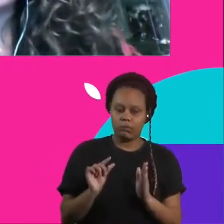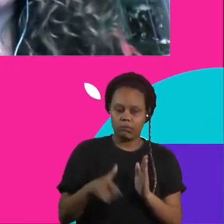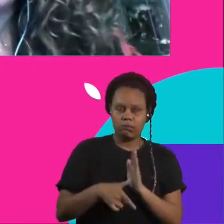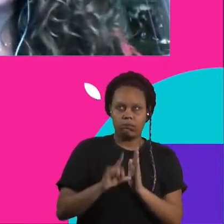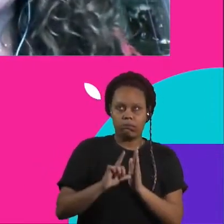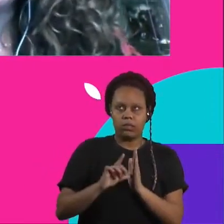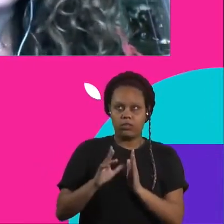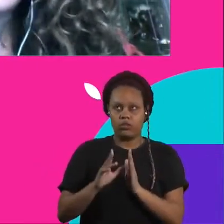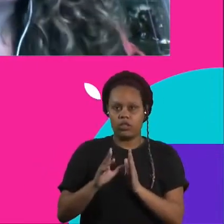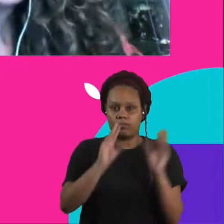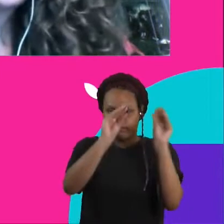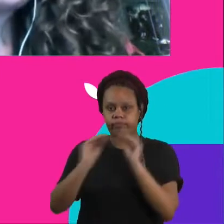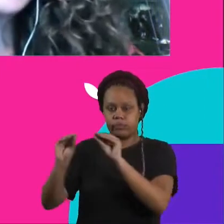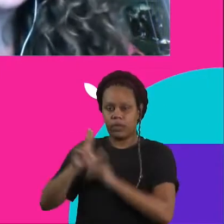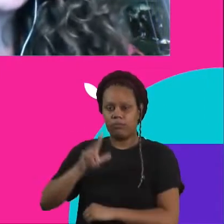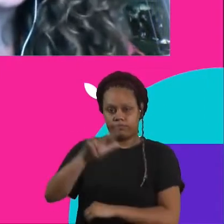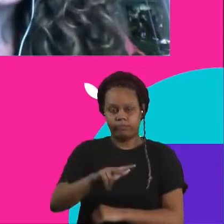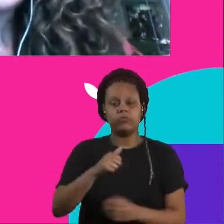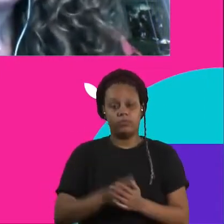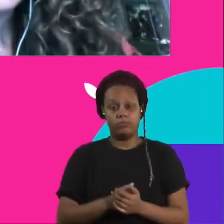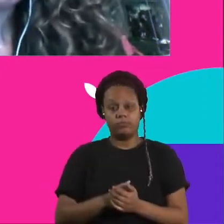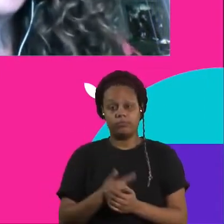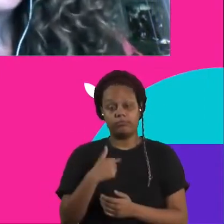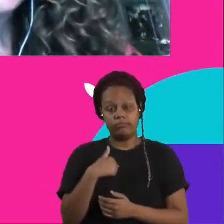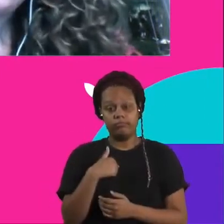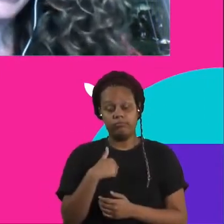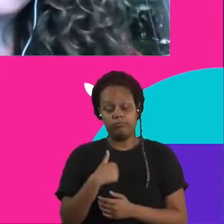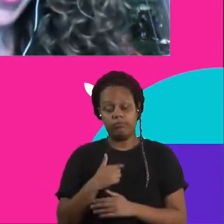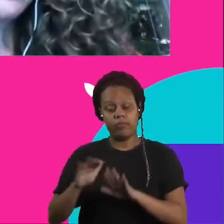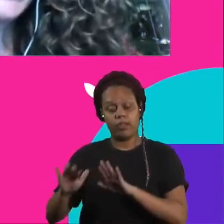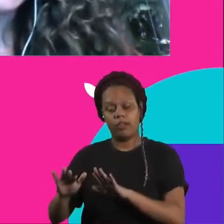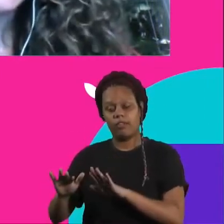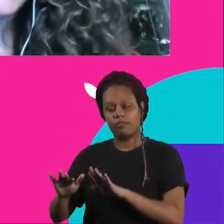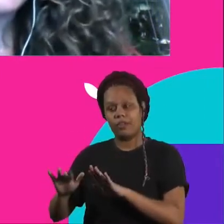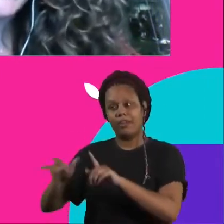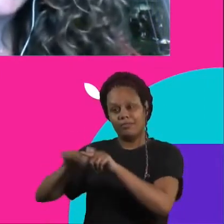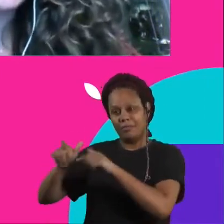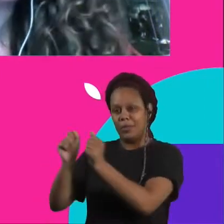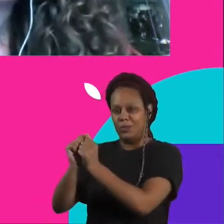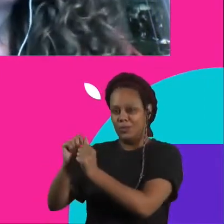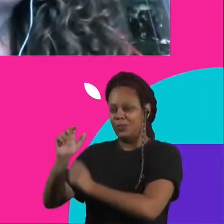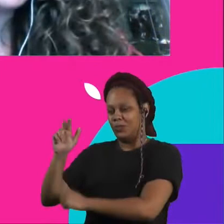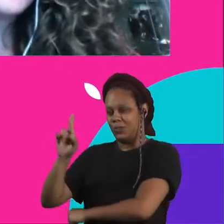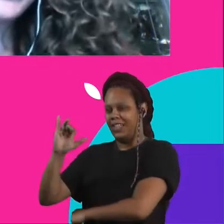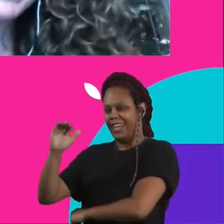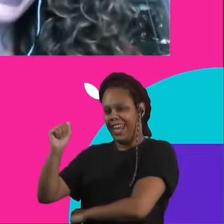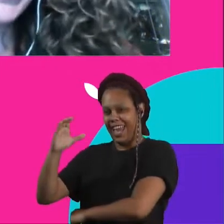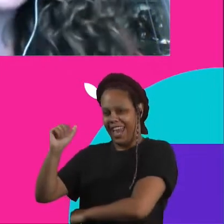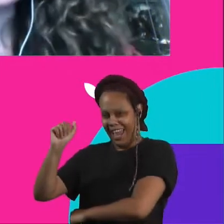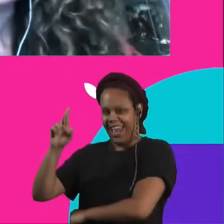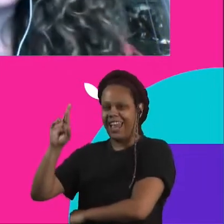que hoje eu vivo em Portugal, eu passei um período tendo o prazer de trabalhar com Capra, na Capra Institute. Foi uma